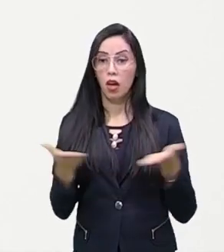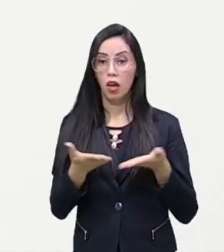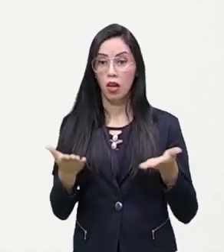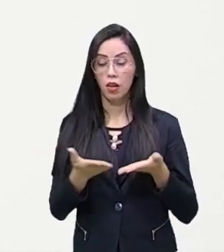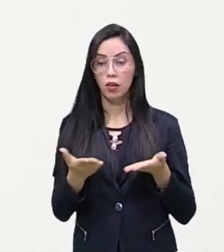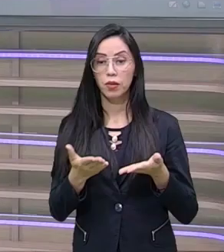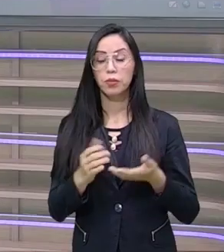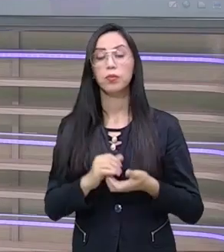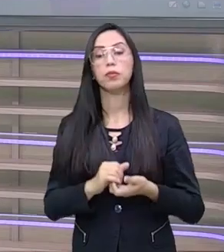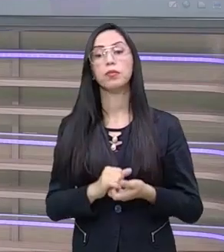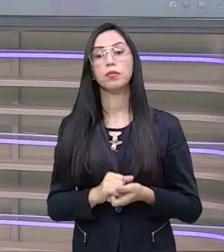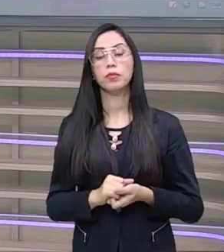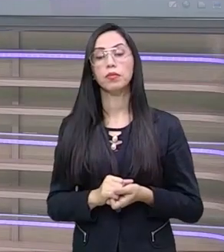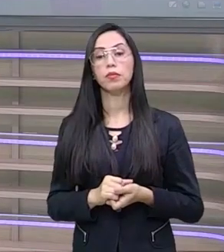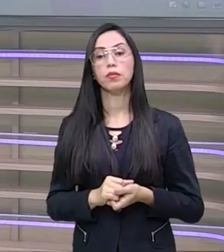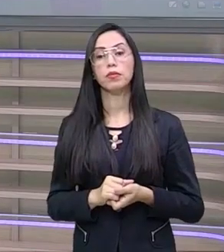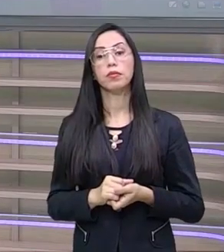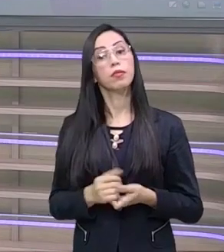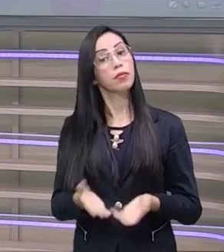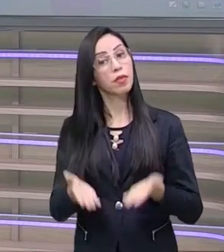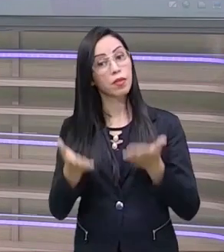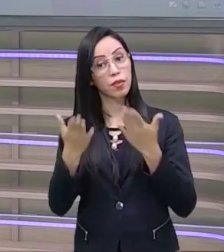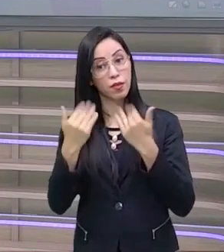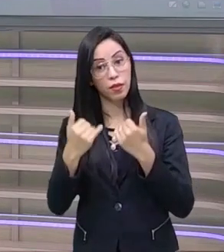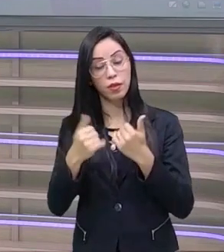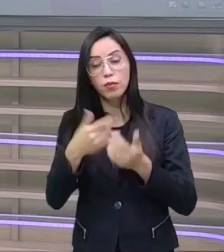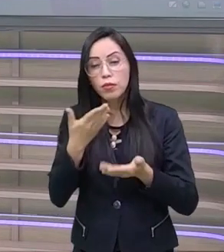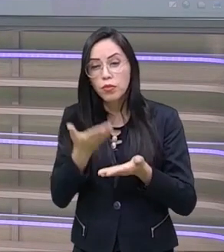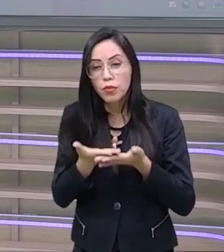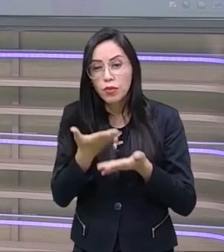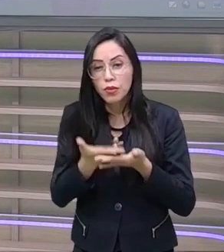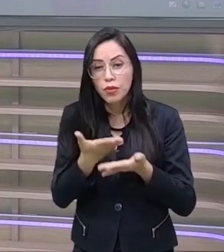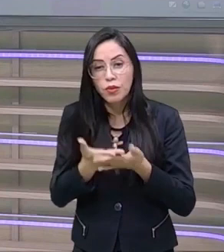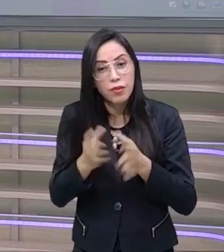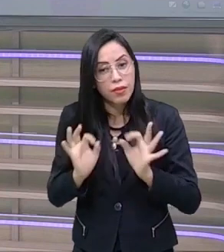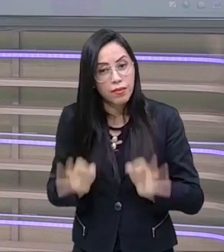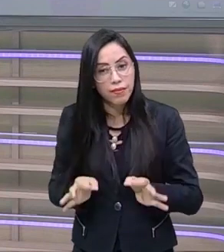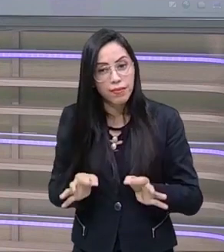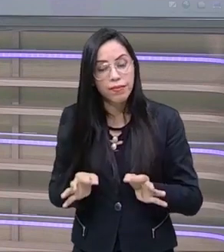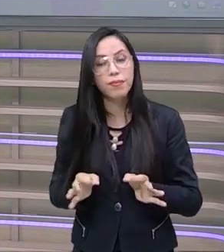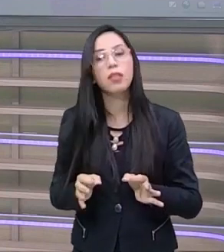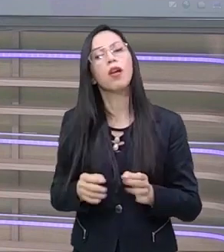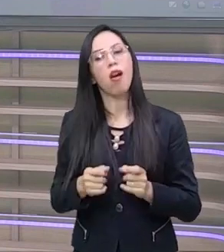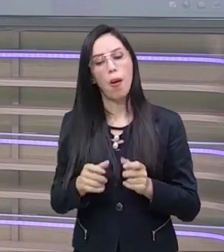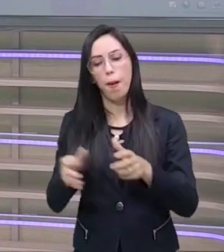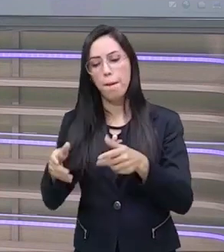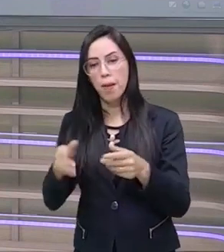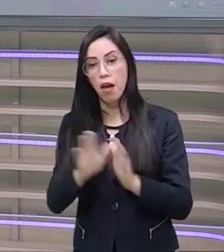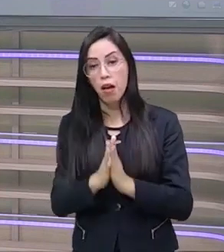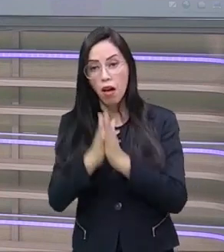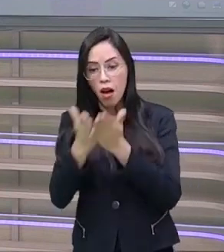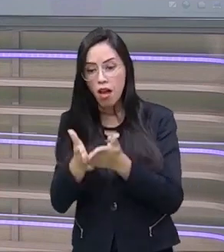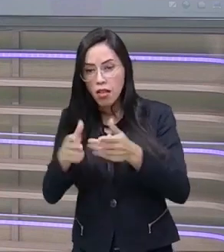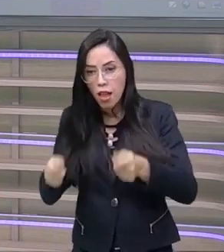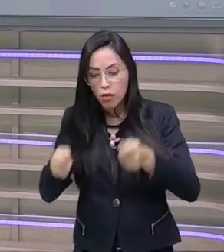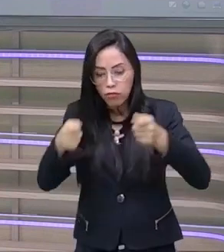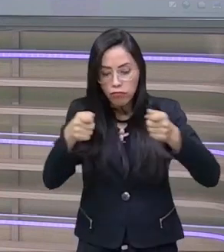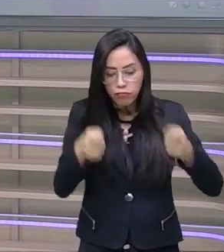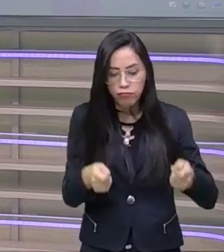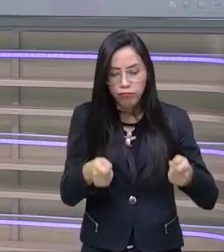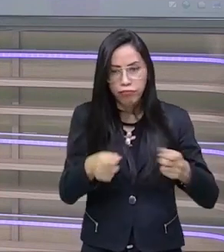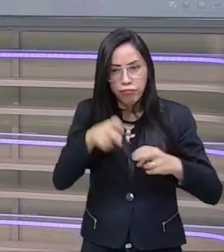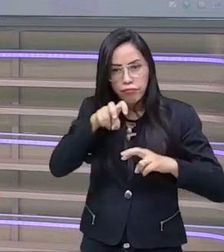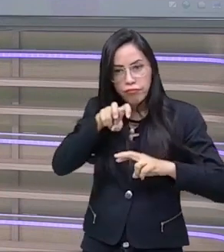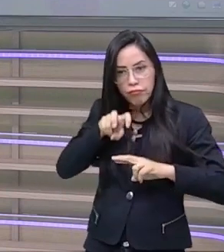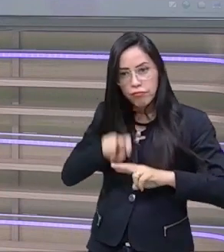Agora, nesse momento, nós vamos estudar, tá certo? Pegue o caderninho, fica sentado,